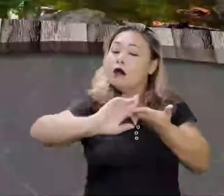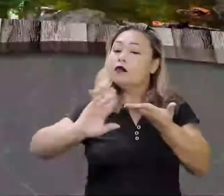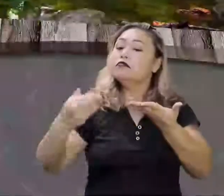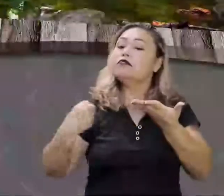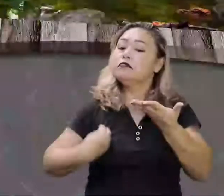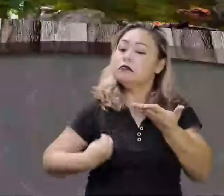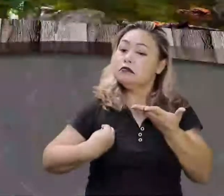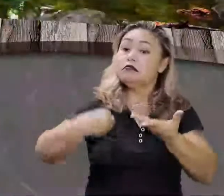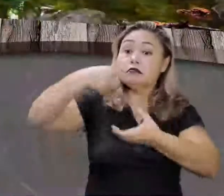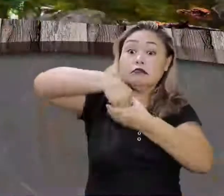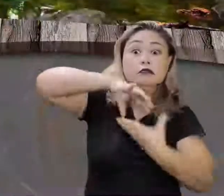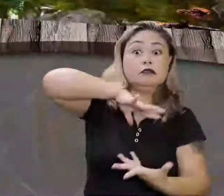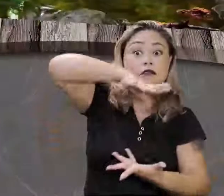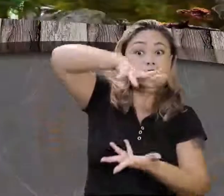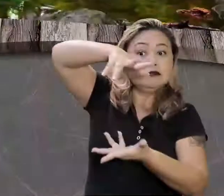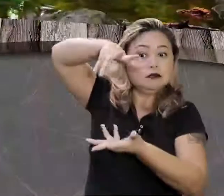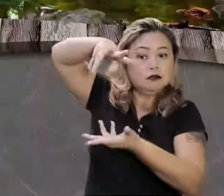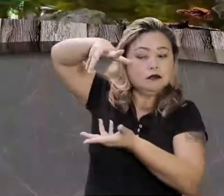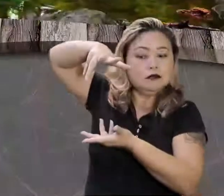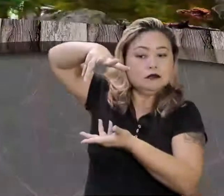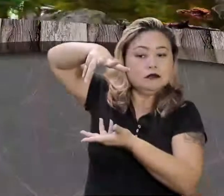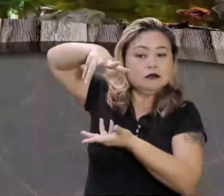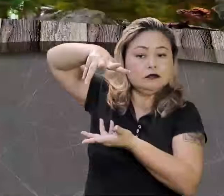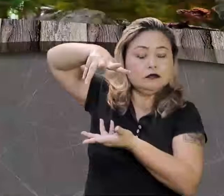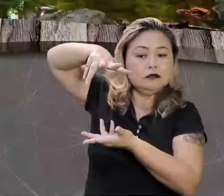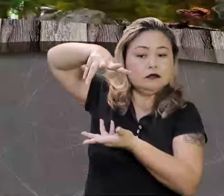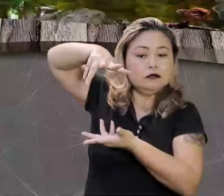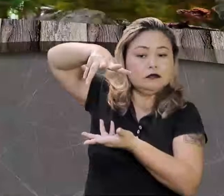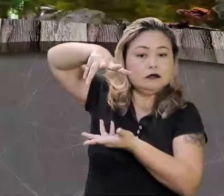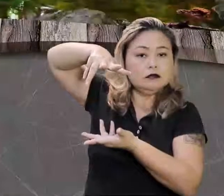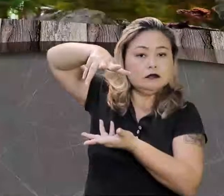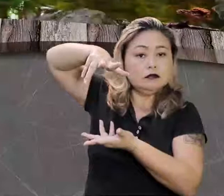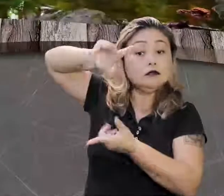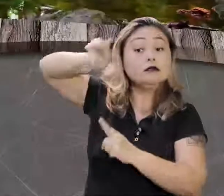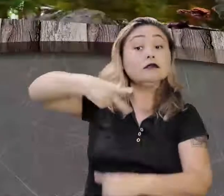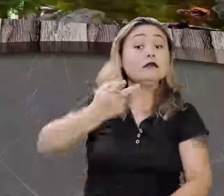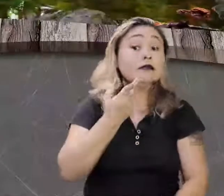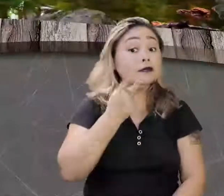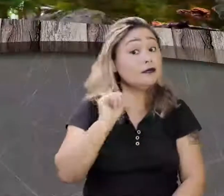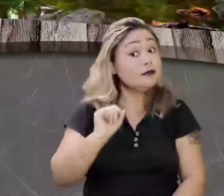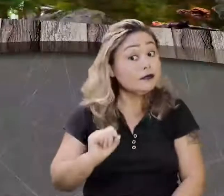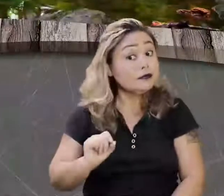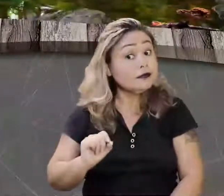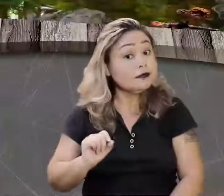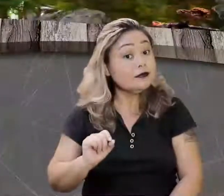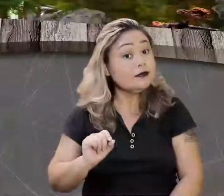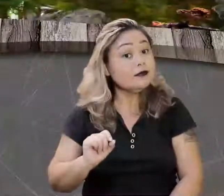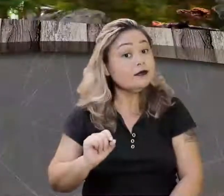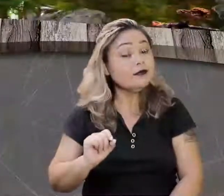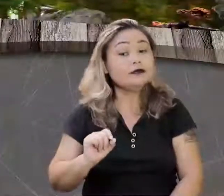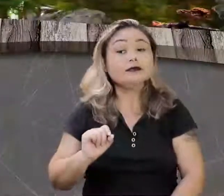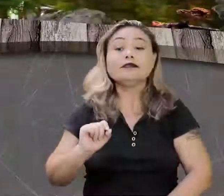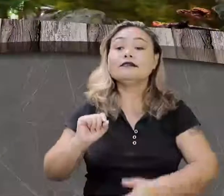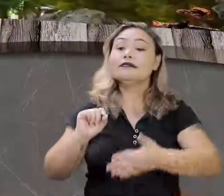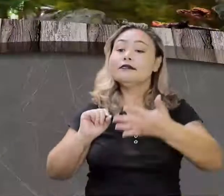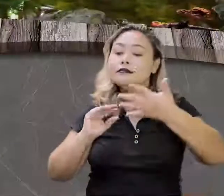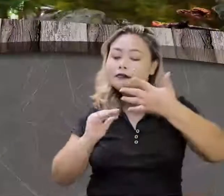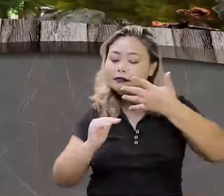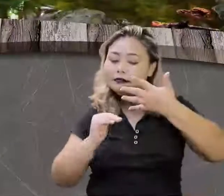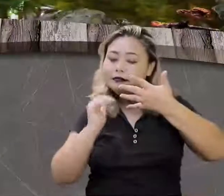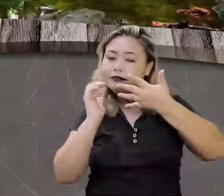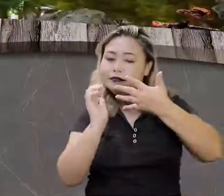nosso planeta. E a gente vai falar, então, de cadeia,